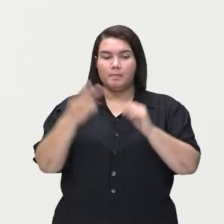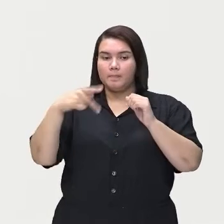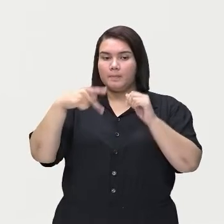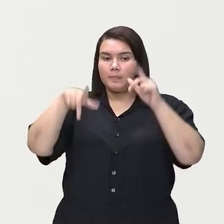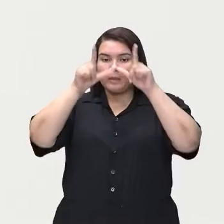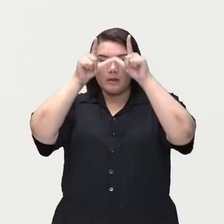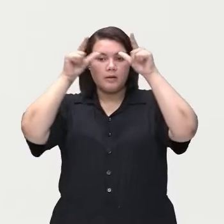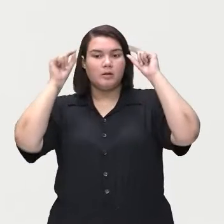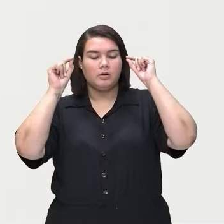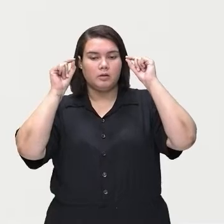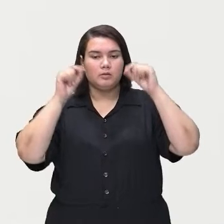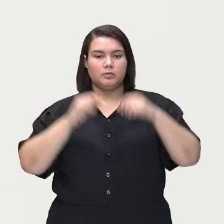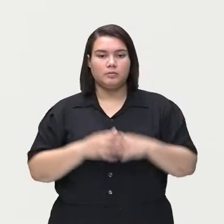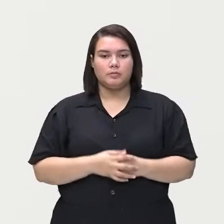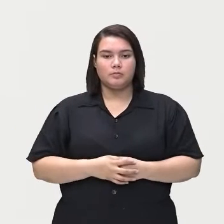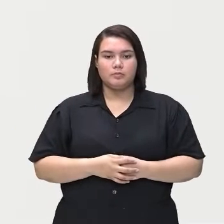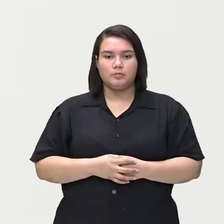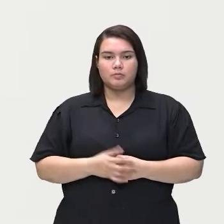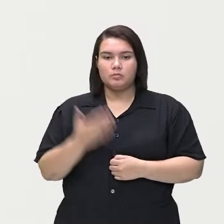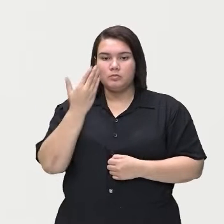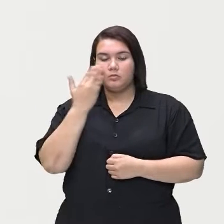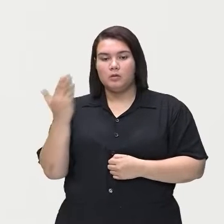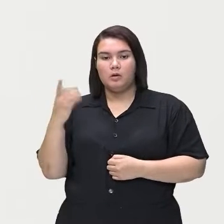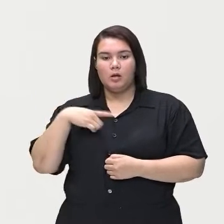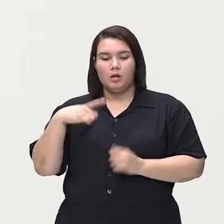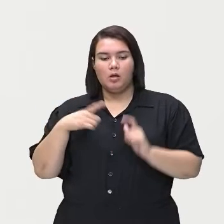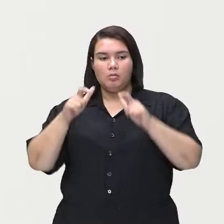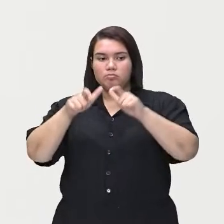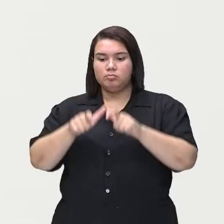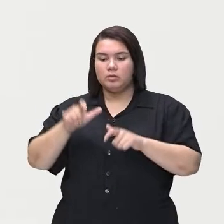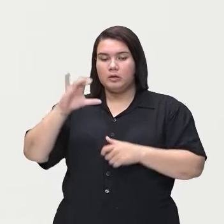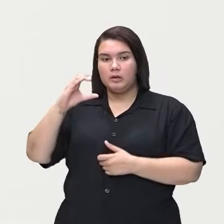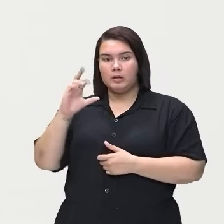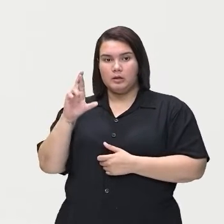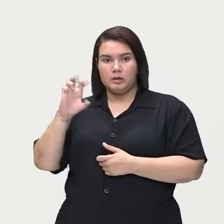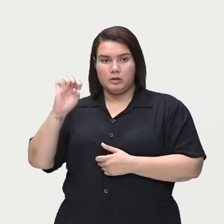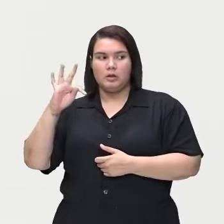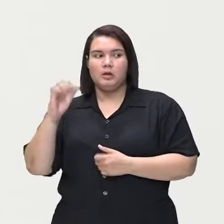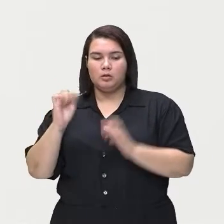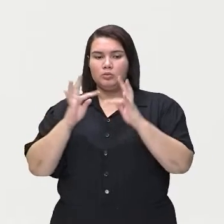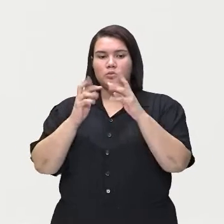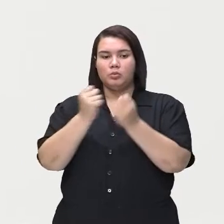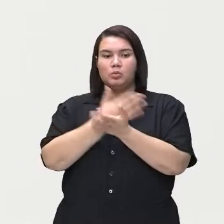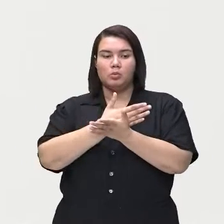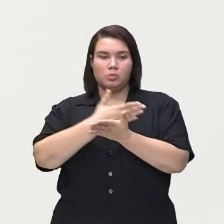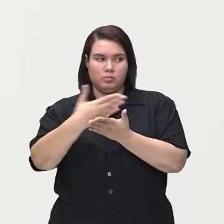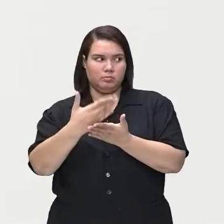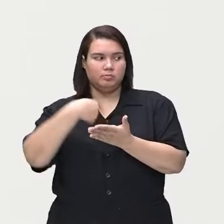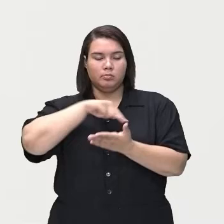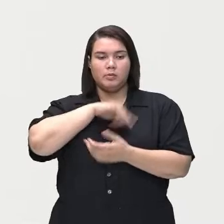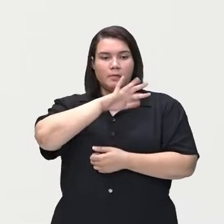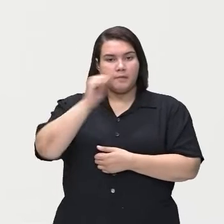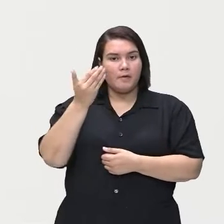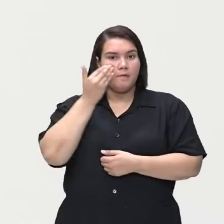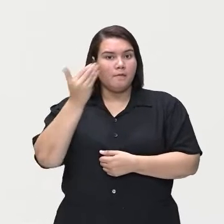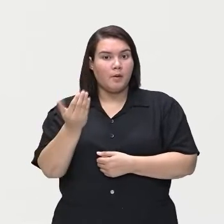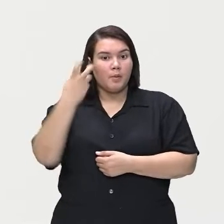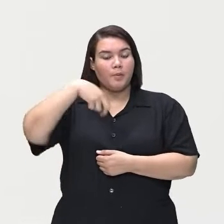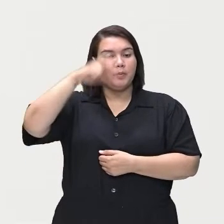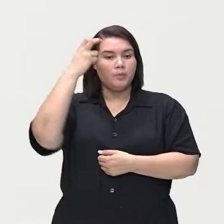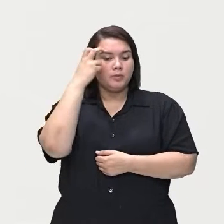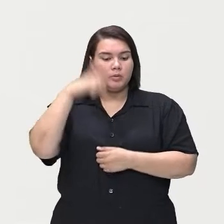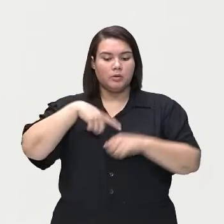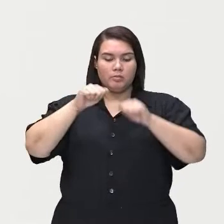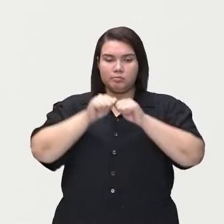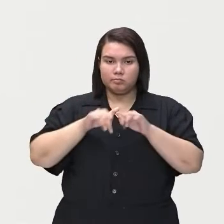Grécia Antiga. Aqui está a ilha de Creta, onde tudo iniciou, onde a gente vai ver aí a cultura se